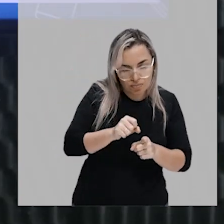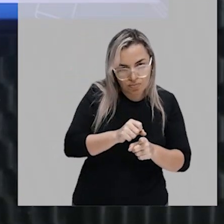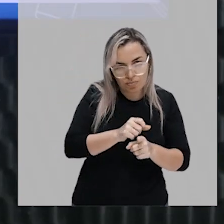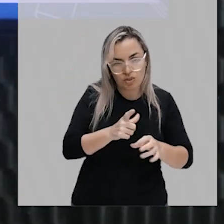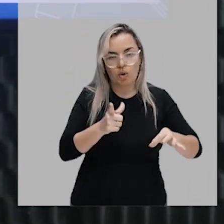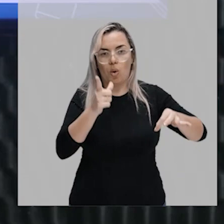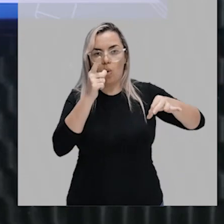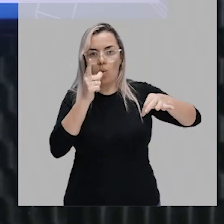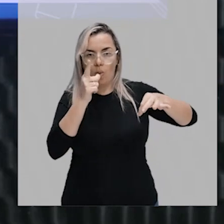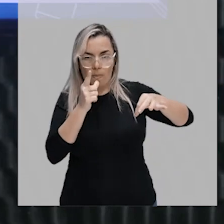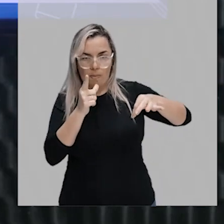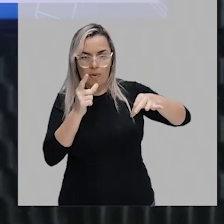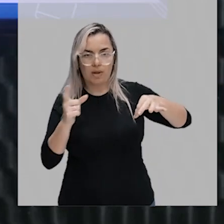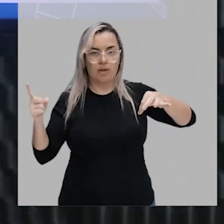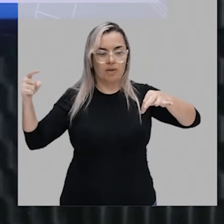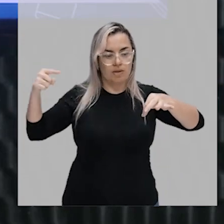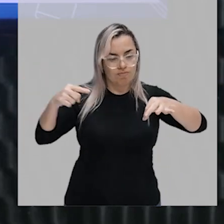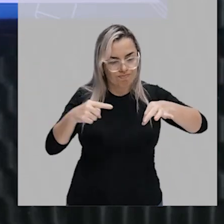ok?